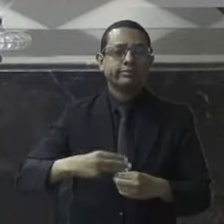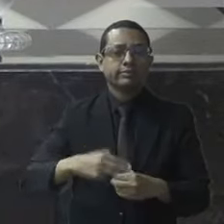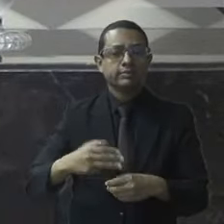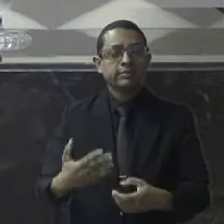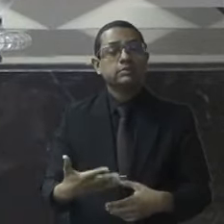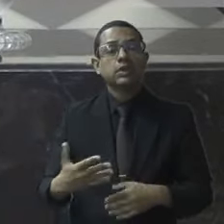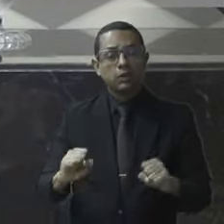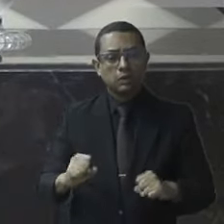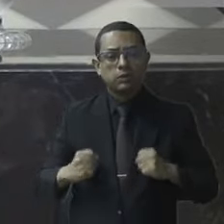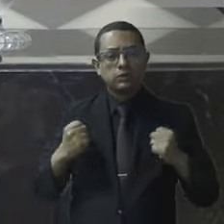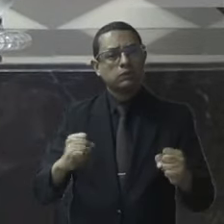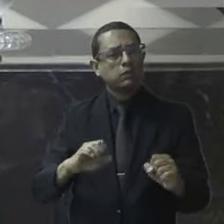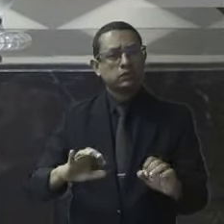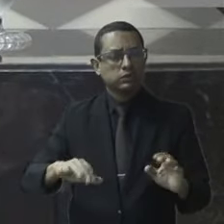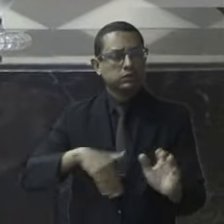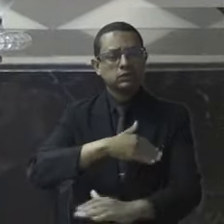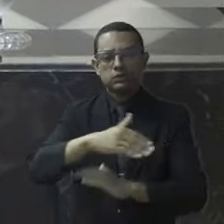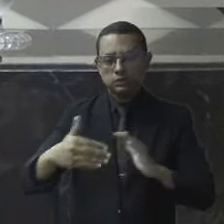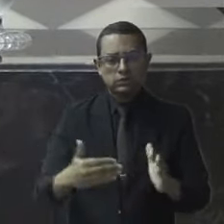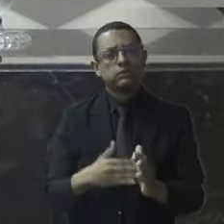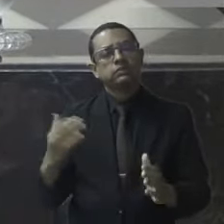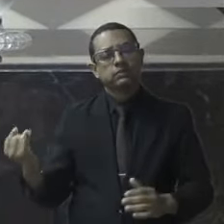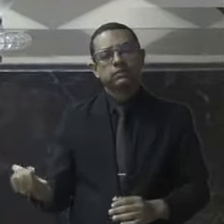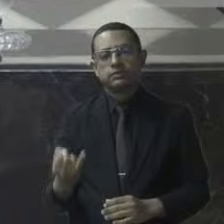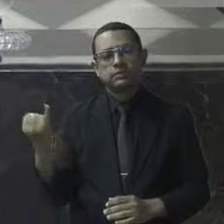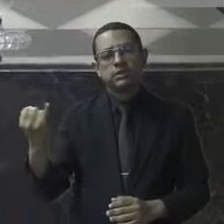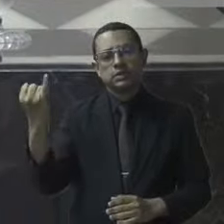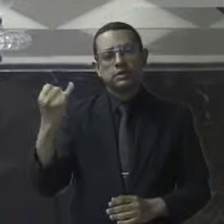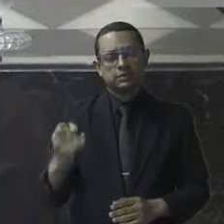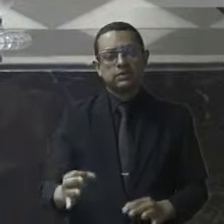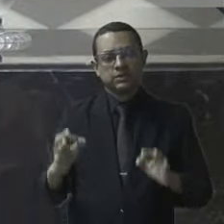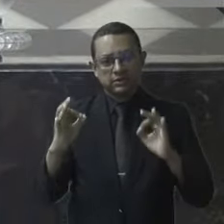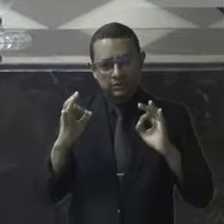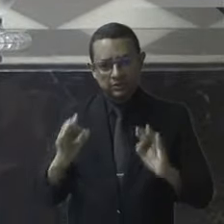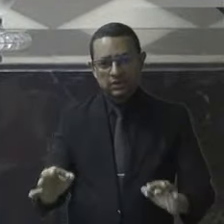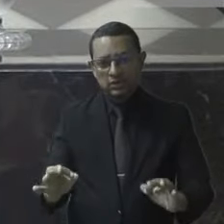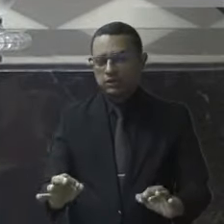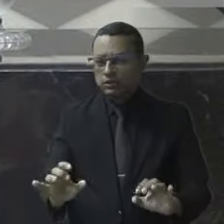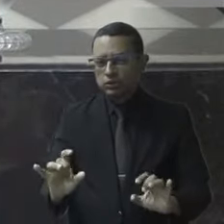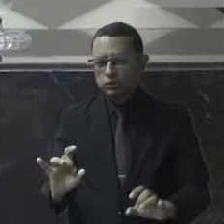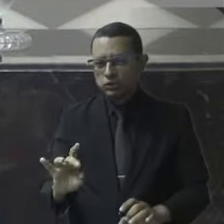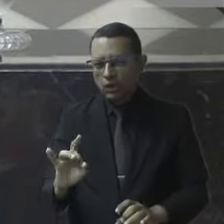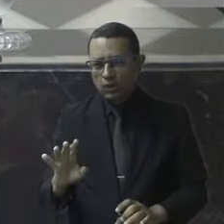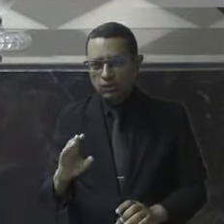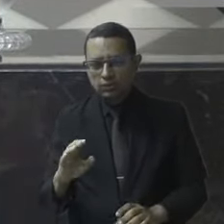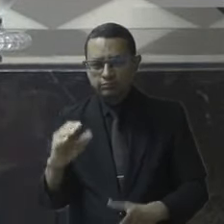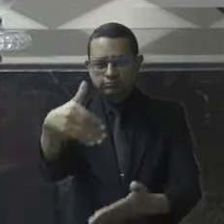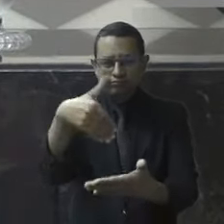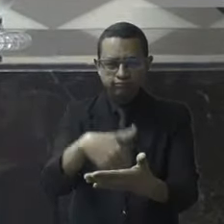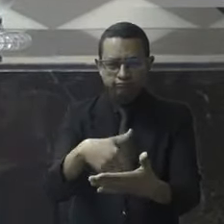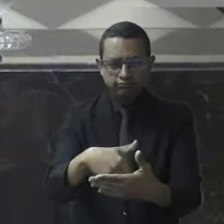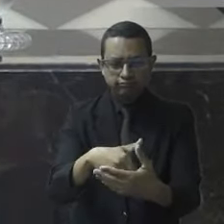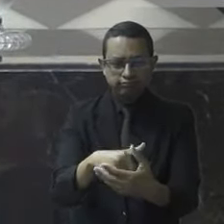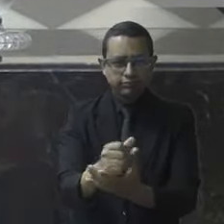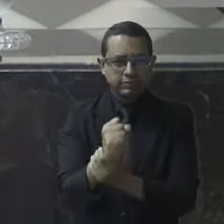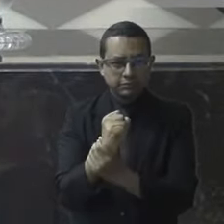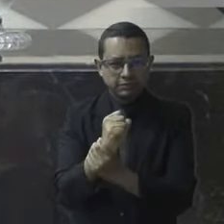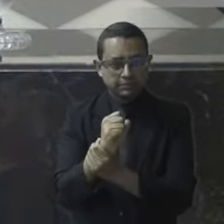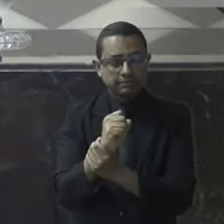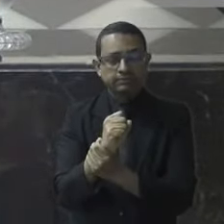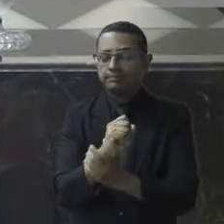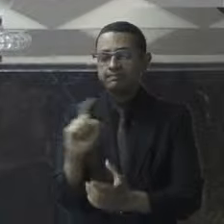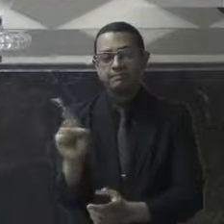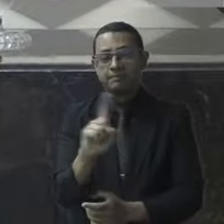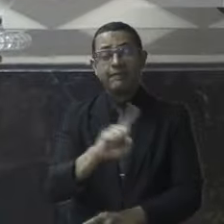todos foi fundamental para garantir não apenas a integridade do pleito, mas